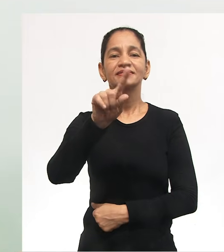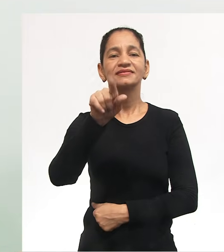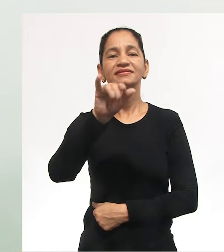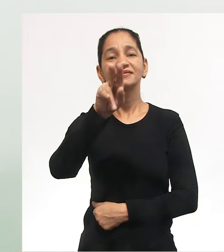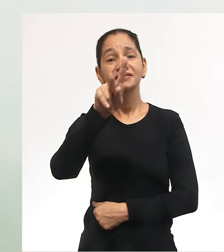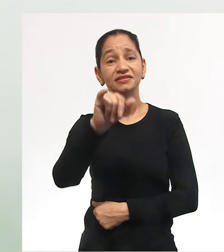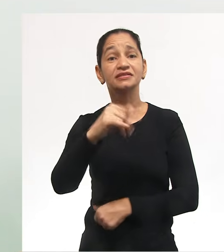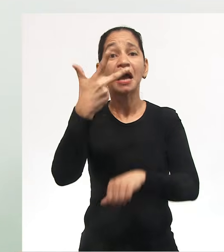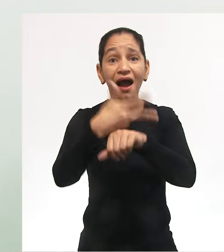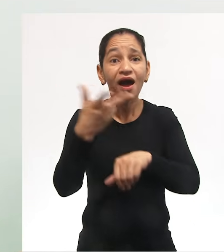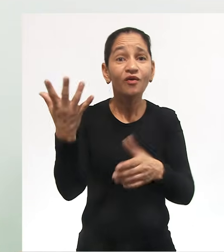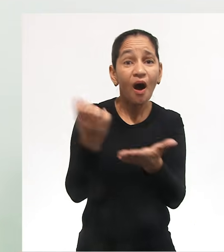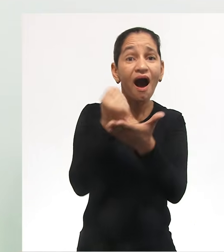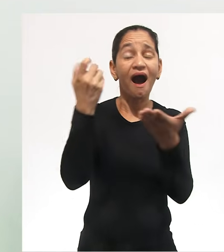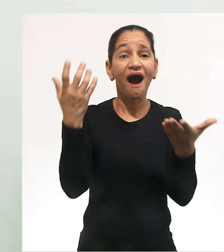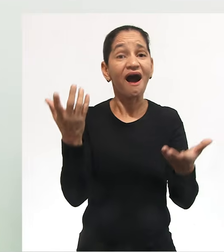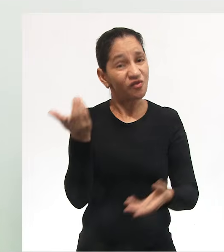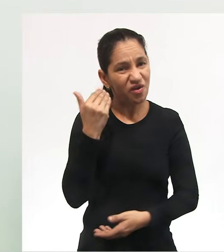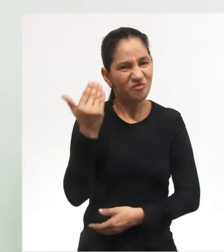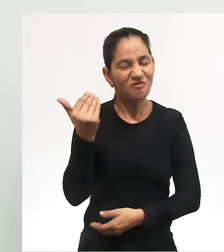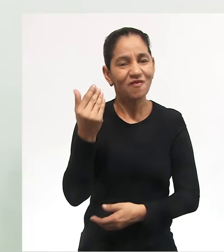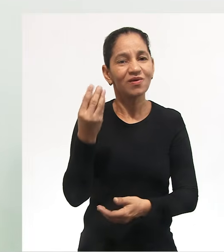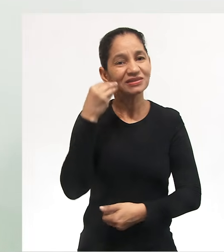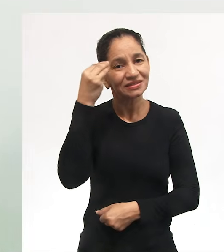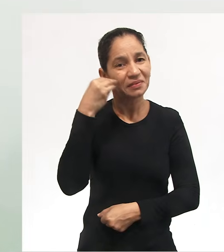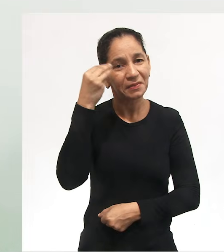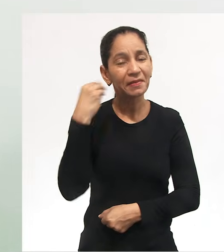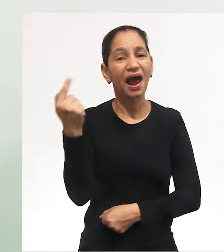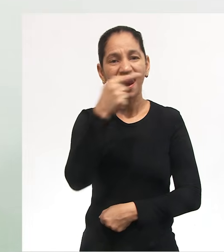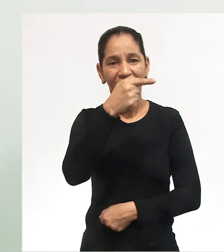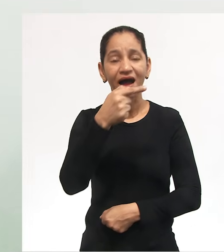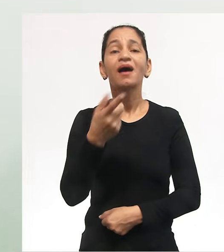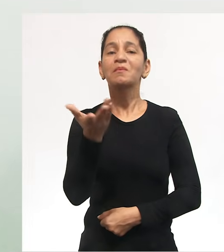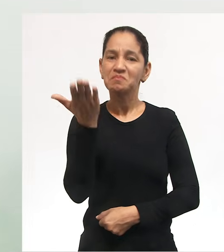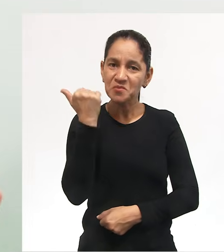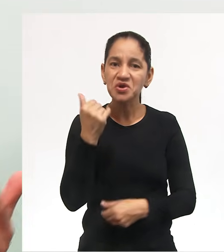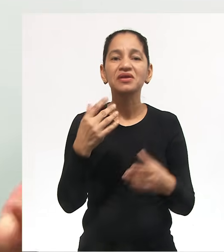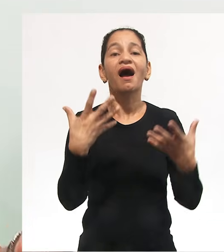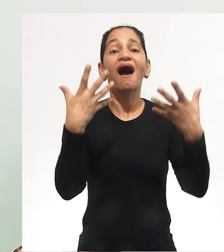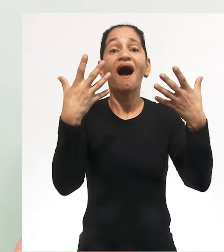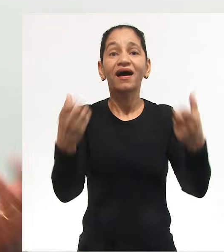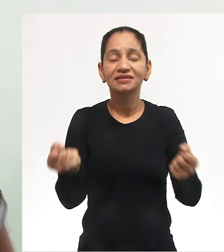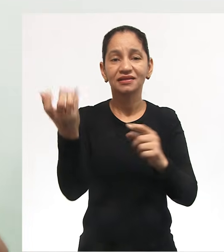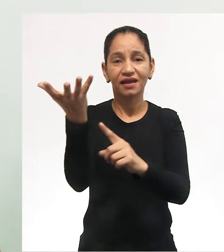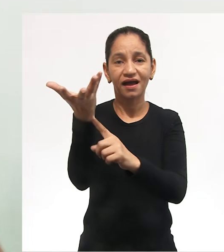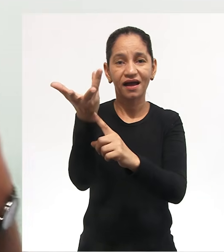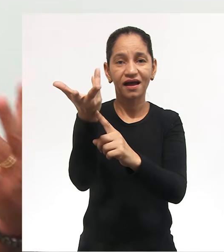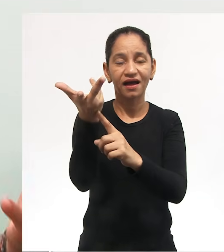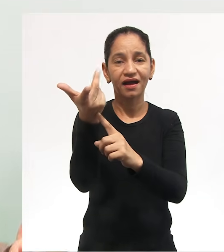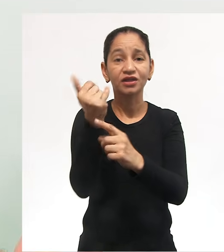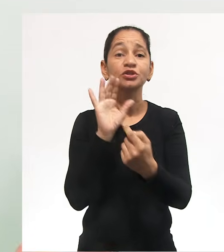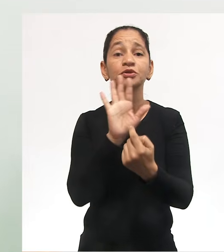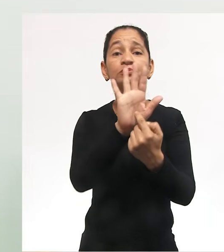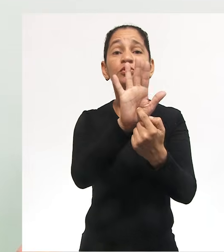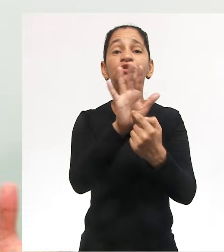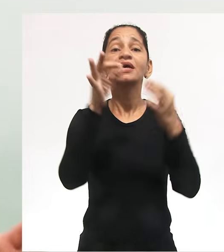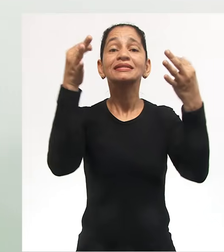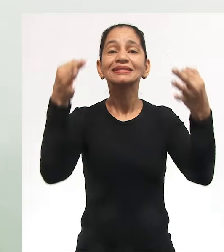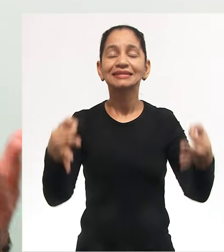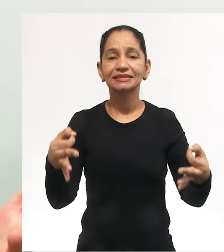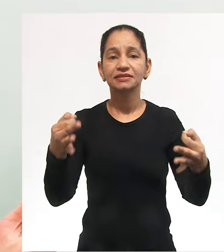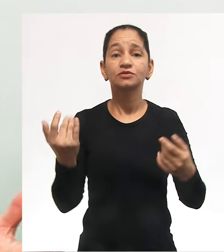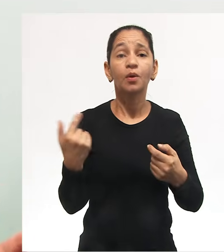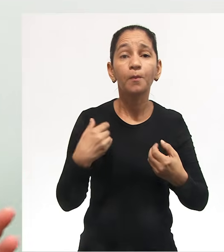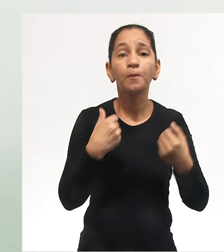por ter topado gravar aqui com a gente e compartilhar esse momento, porque a arte de Itapuã. A